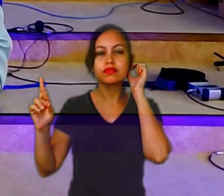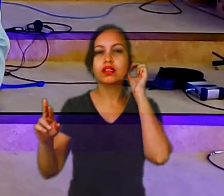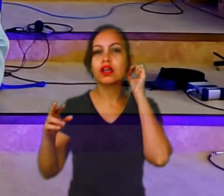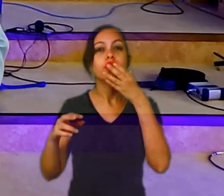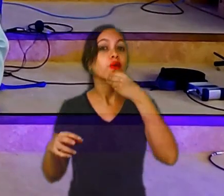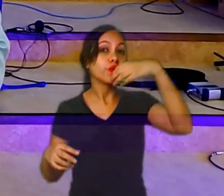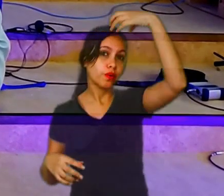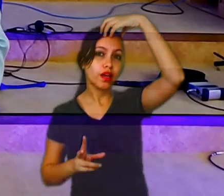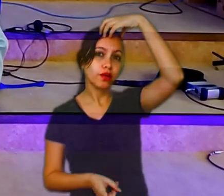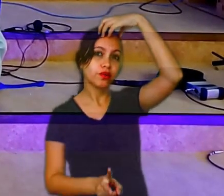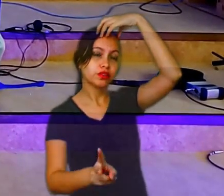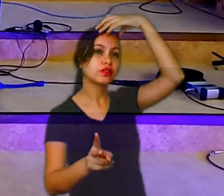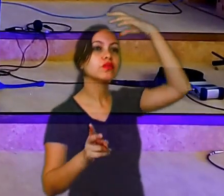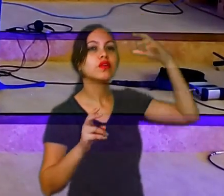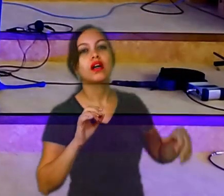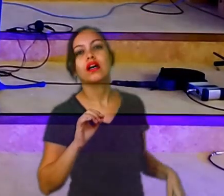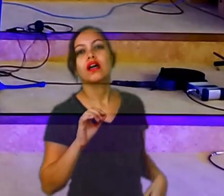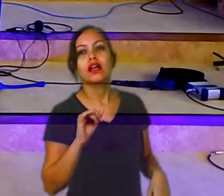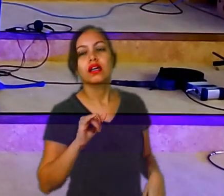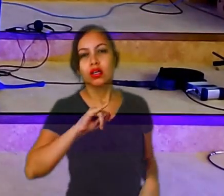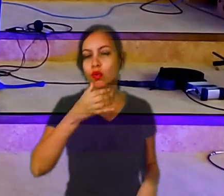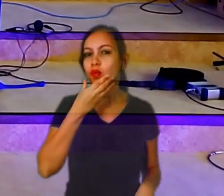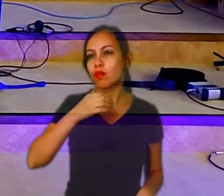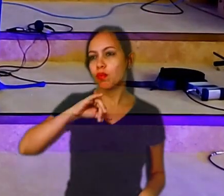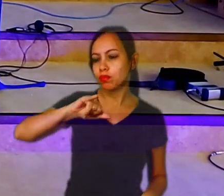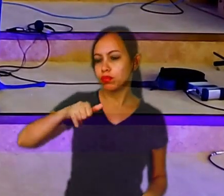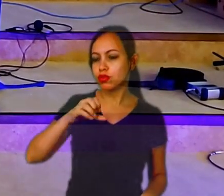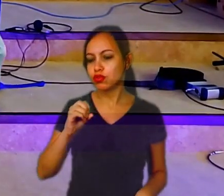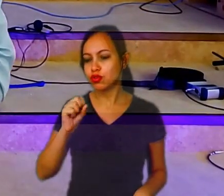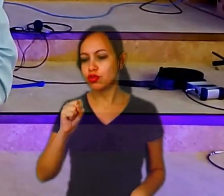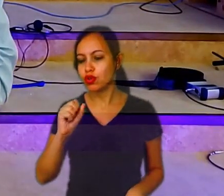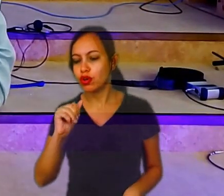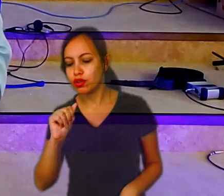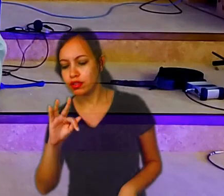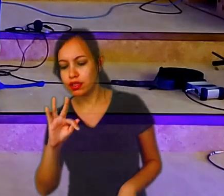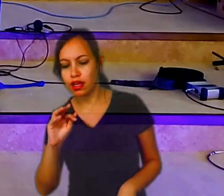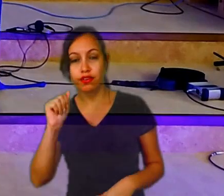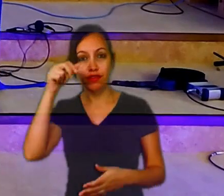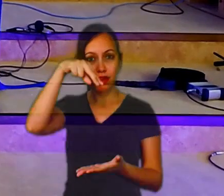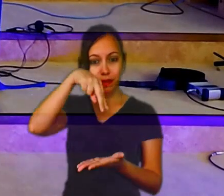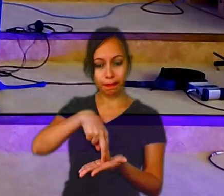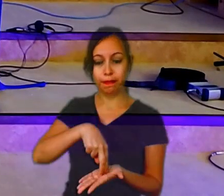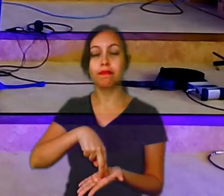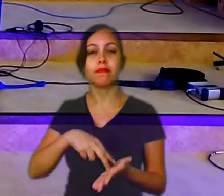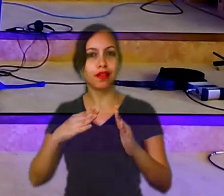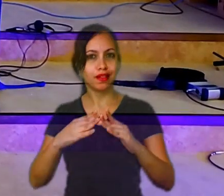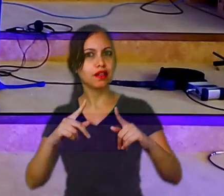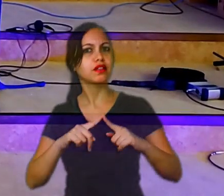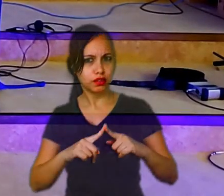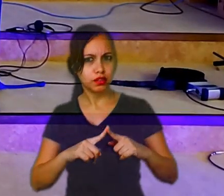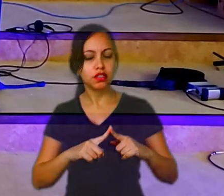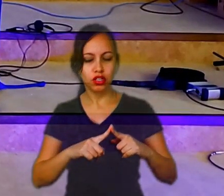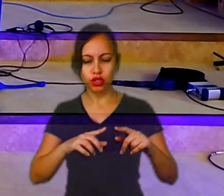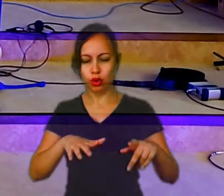pôs-se Josafá em pé na congregação de Judá e de Jerusalém, na casa do Senhor, diante do